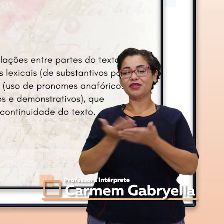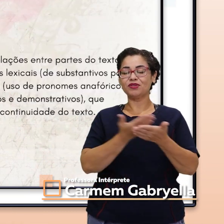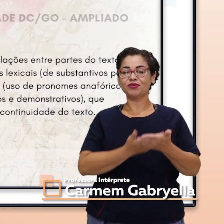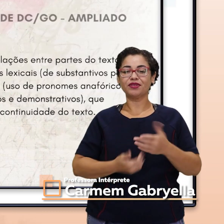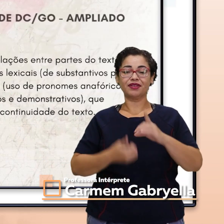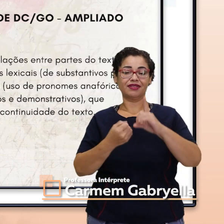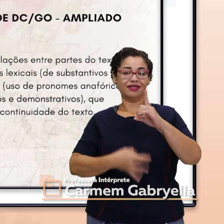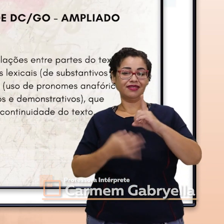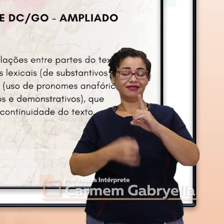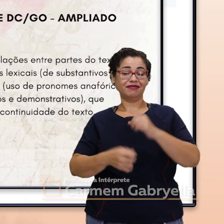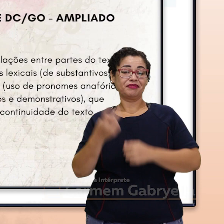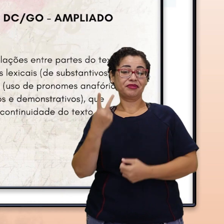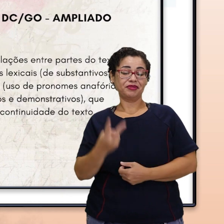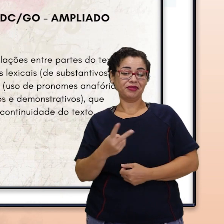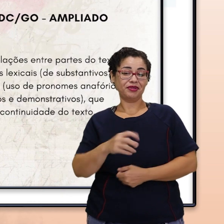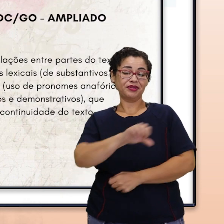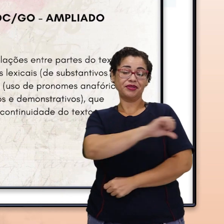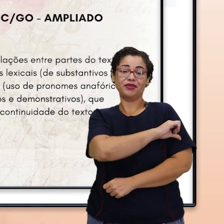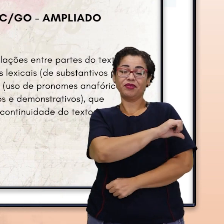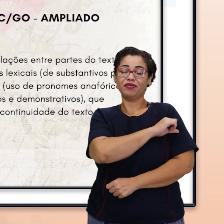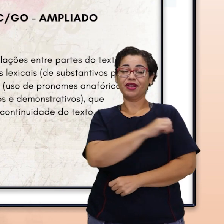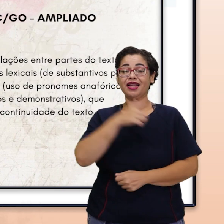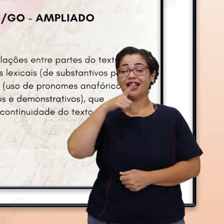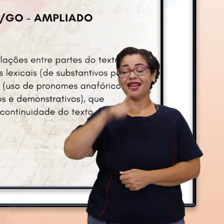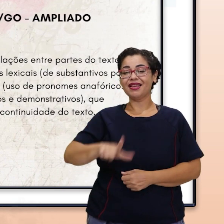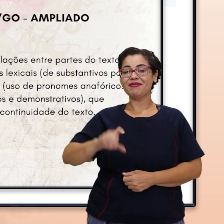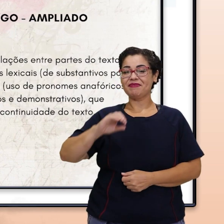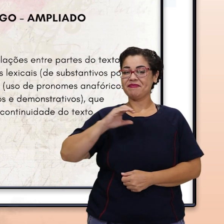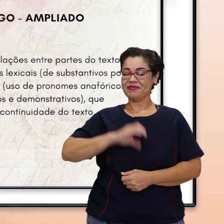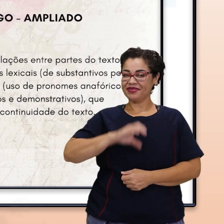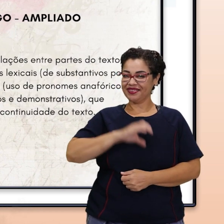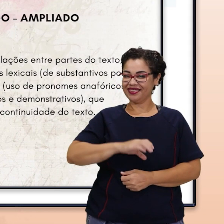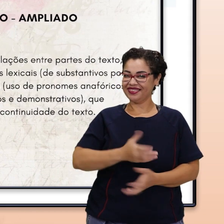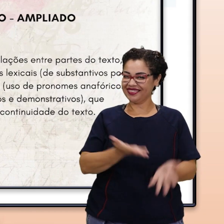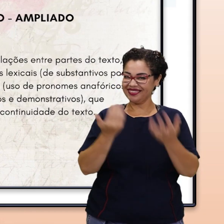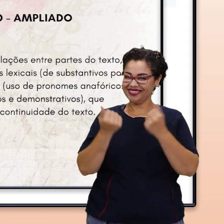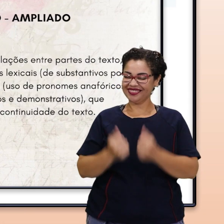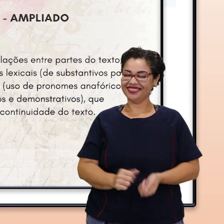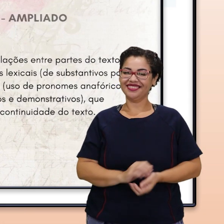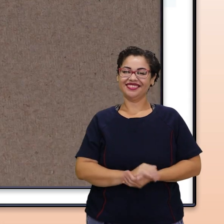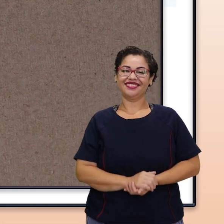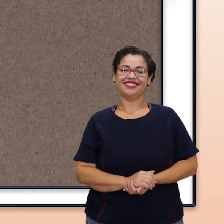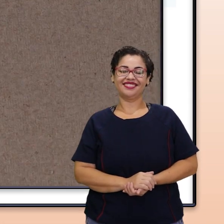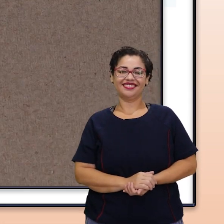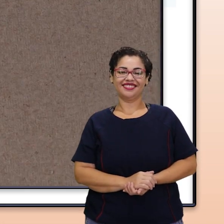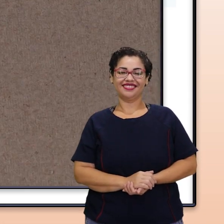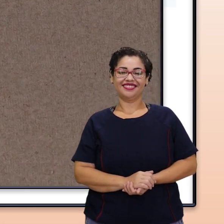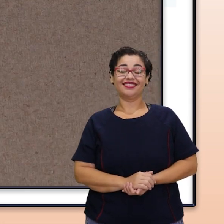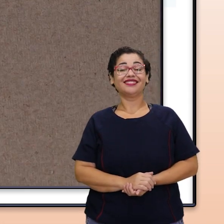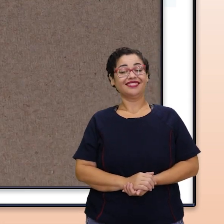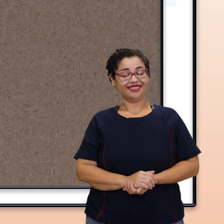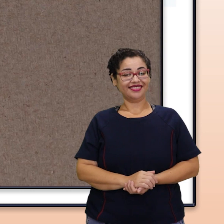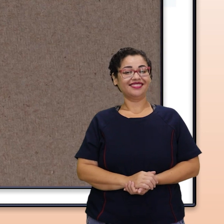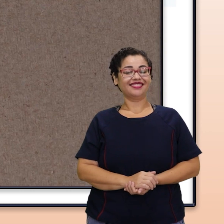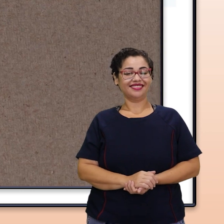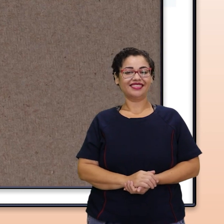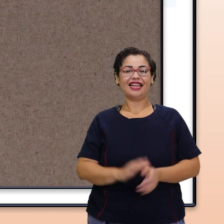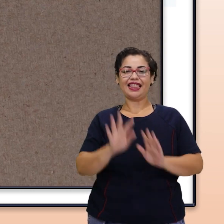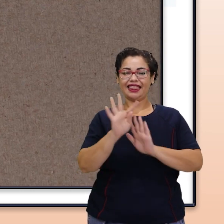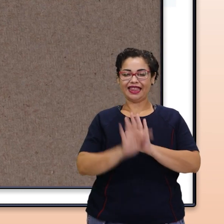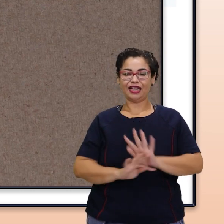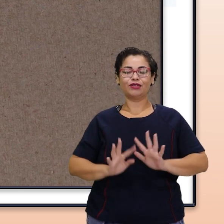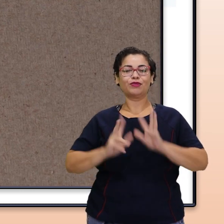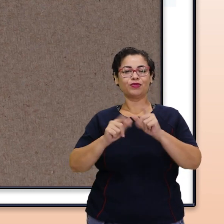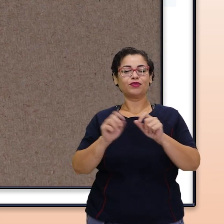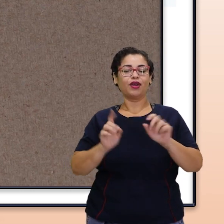vamos estudar o Descritor 2 do 9º ano de língua portuguesa. Vamos lá? Bem,